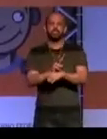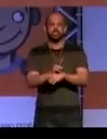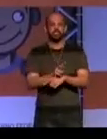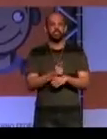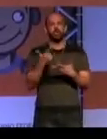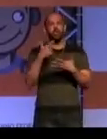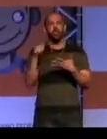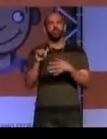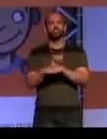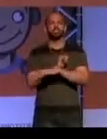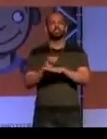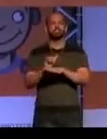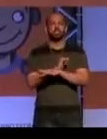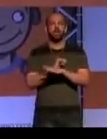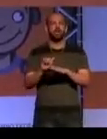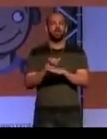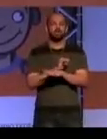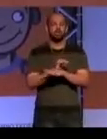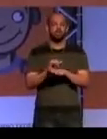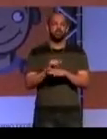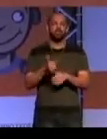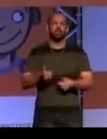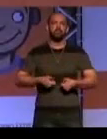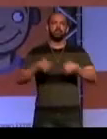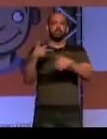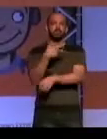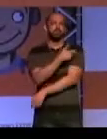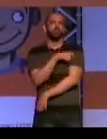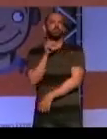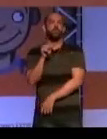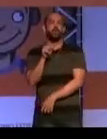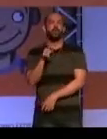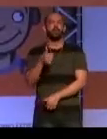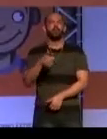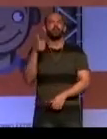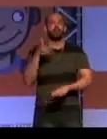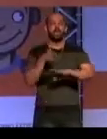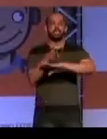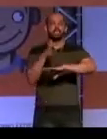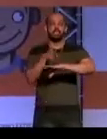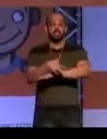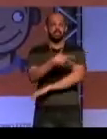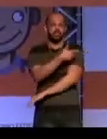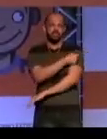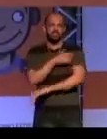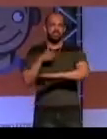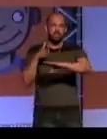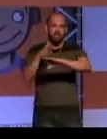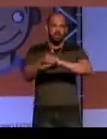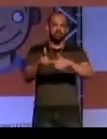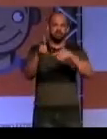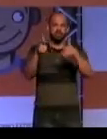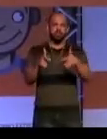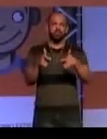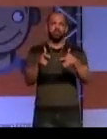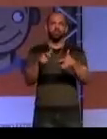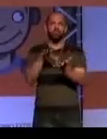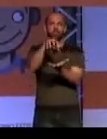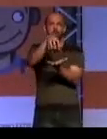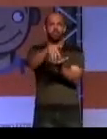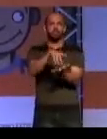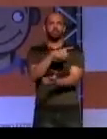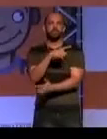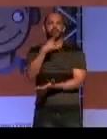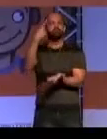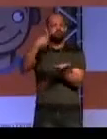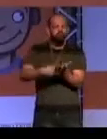medidas alternativas para melhorar a cobertura é melhorar o acesso à vacinação nos postos de vacinação com dias e